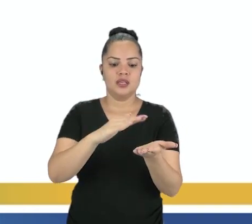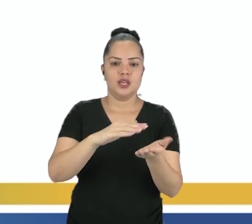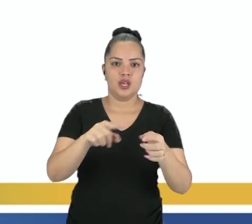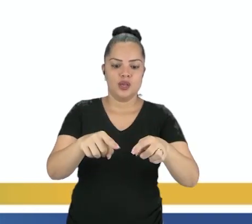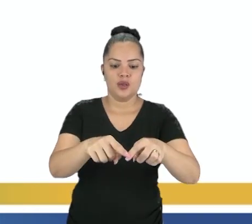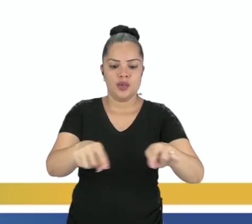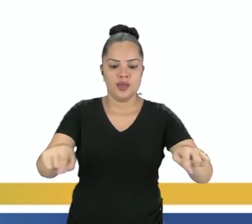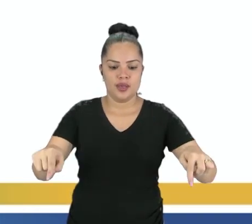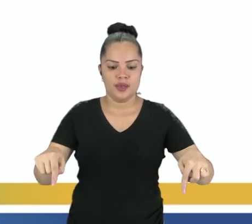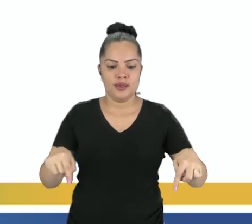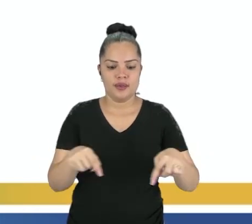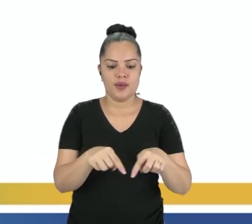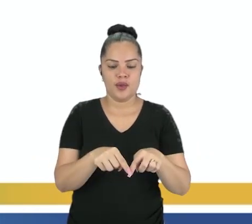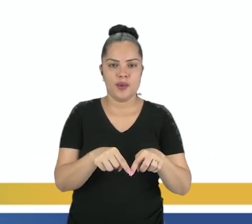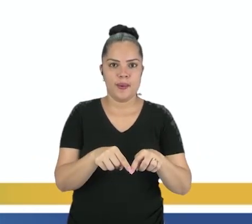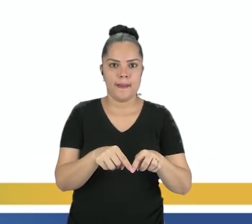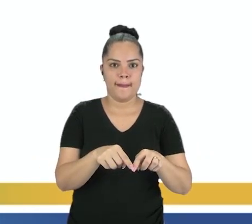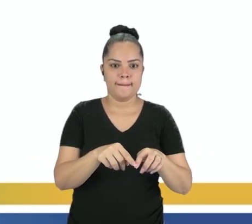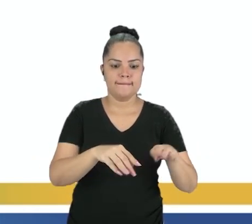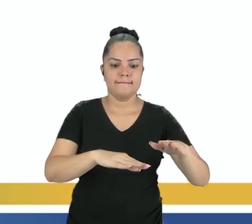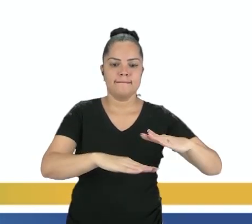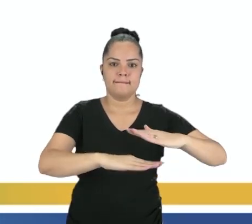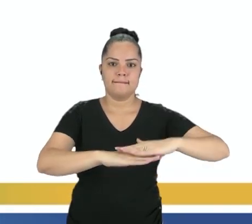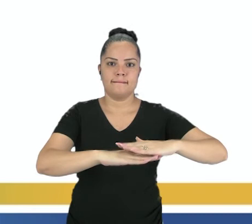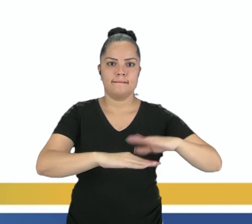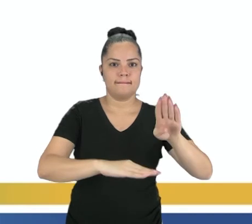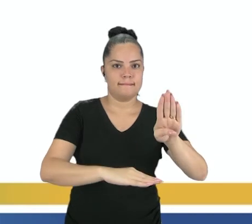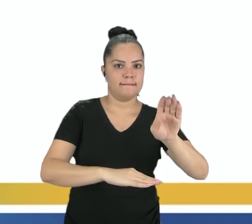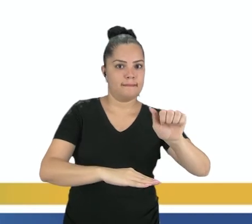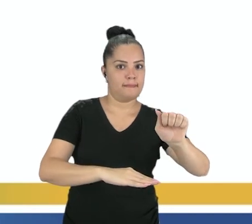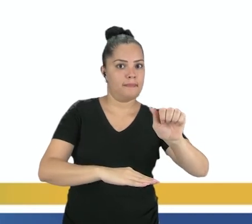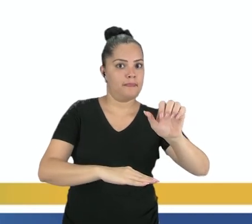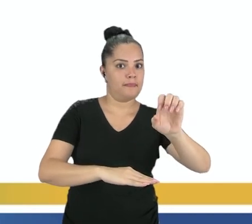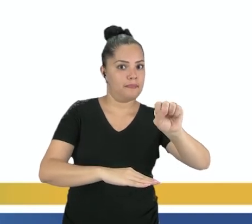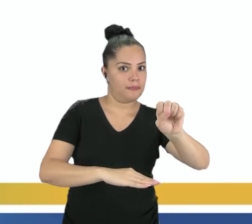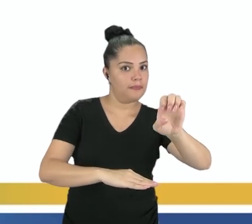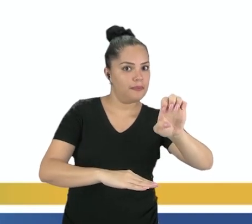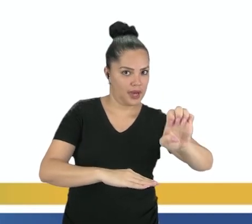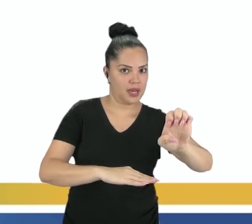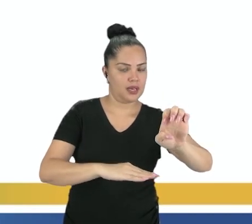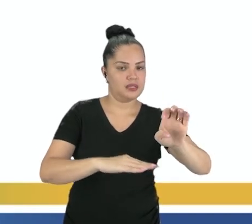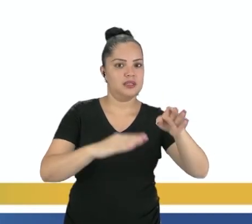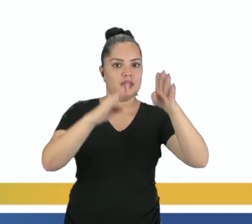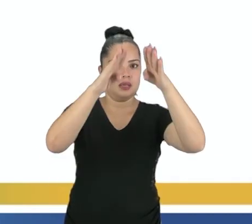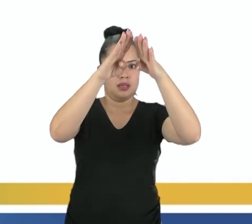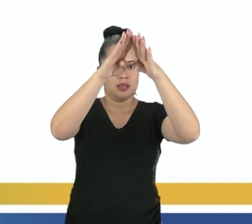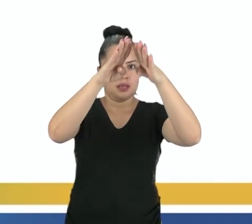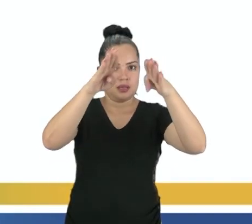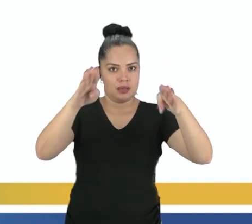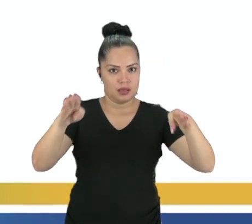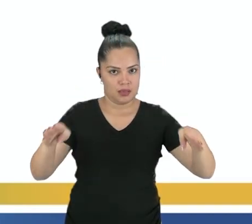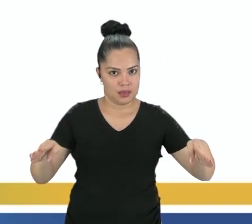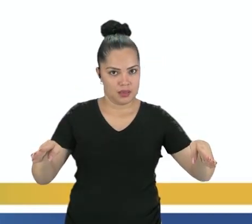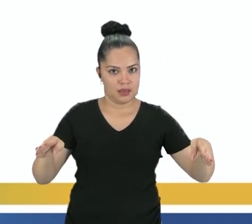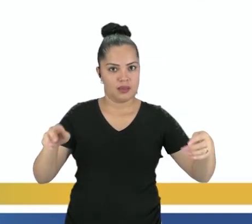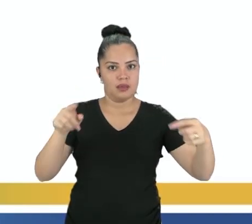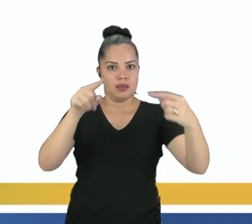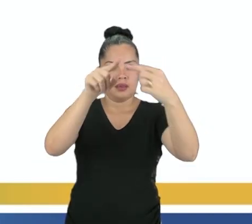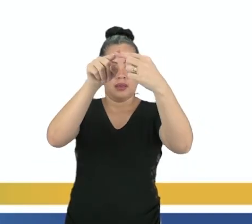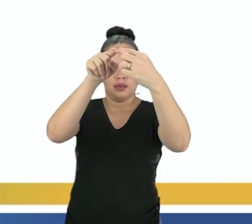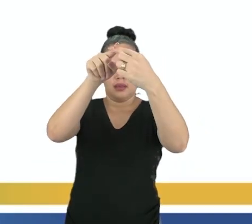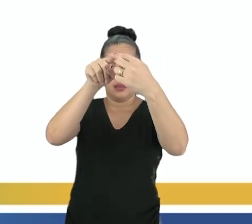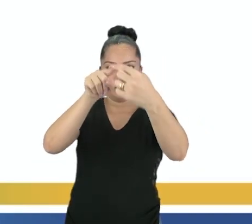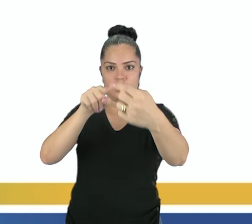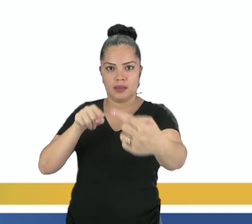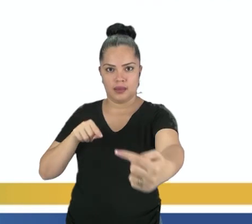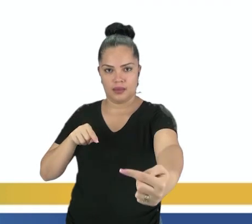demais são as faces laterais. E essas faces laterais, pessoal, são triângulos que têm um vértice em comum.